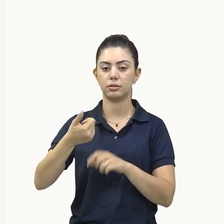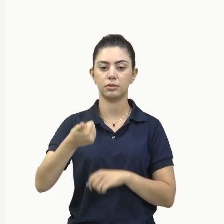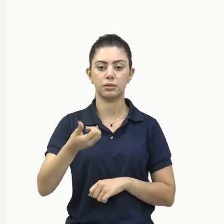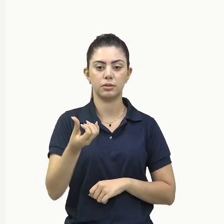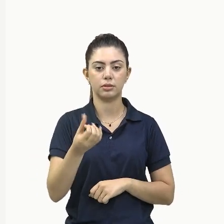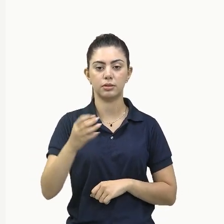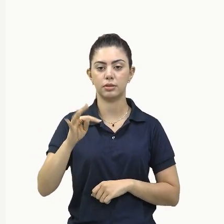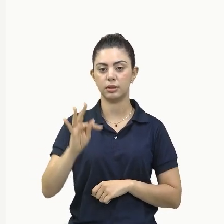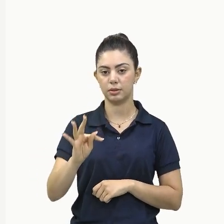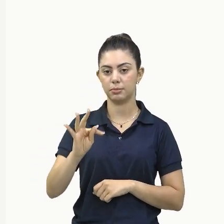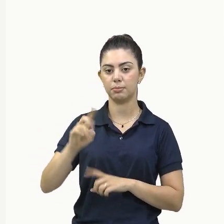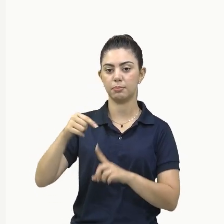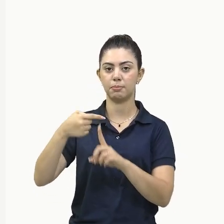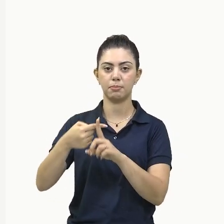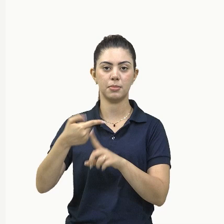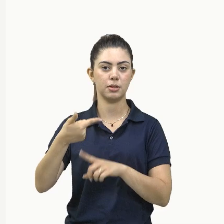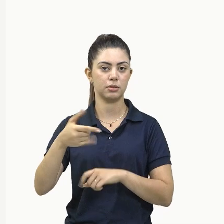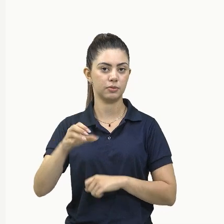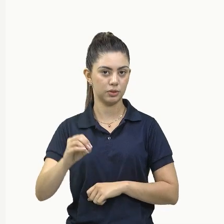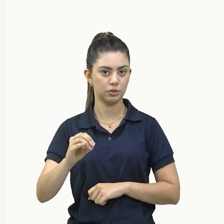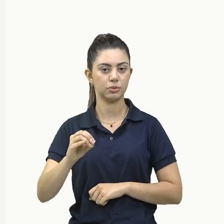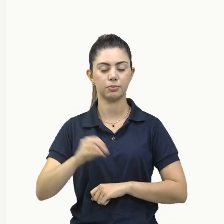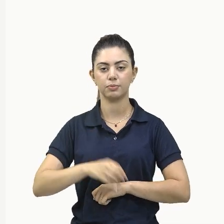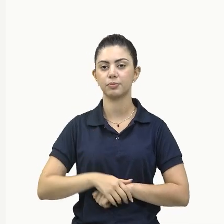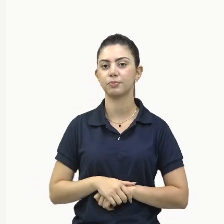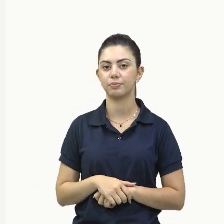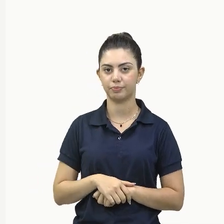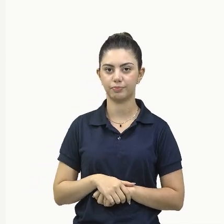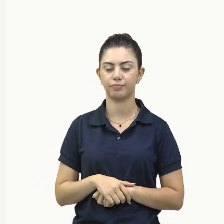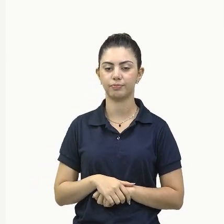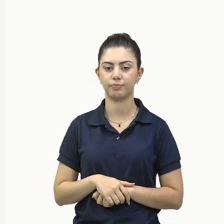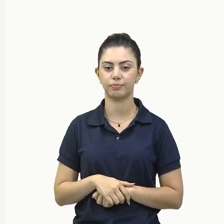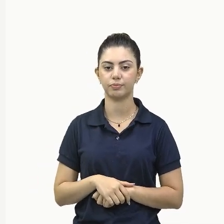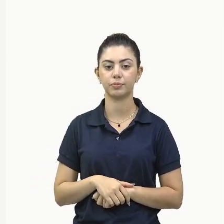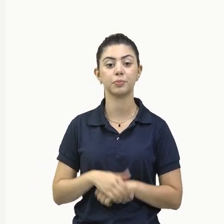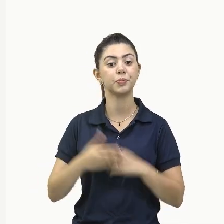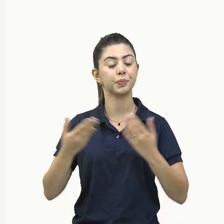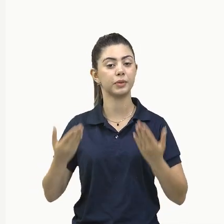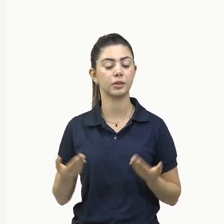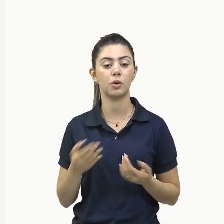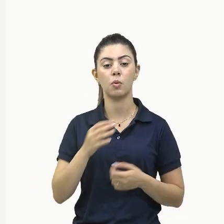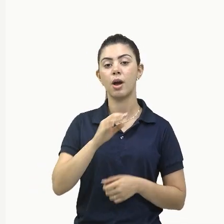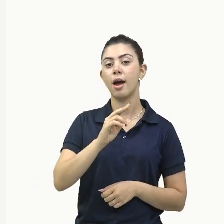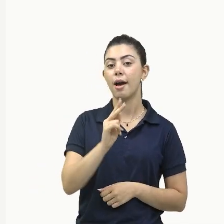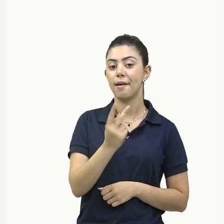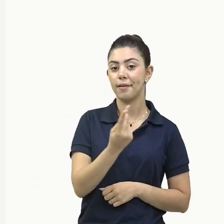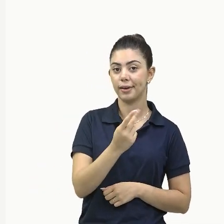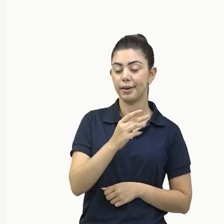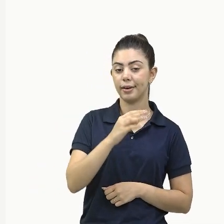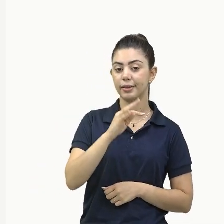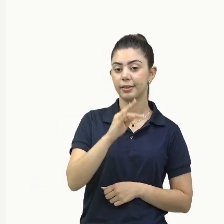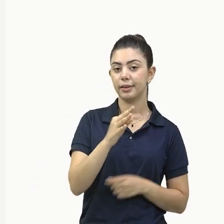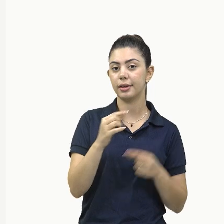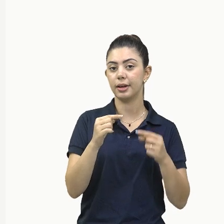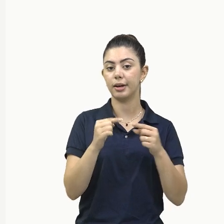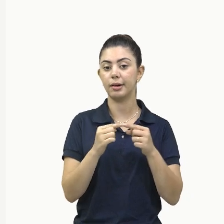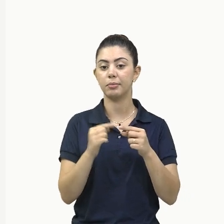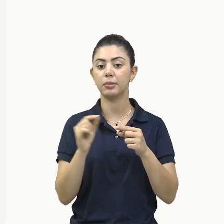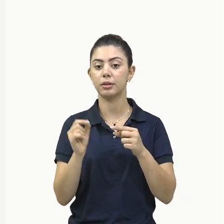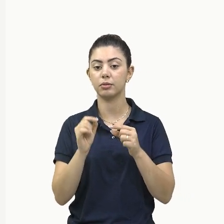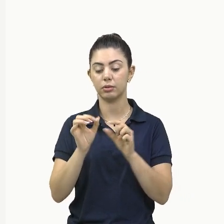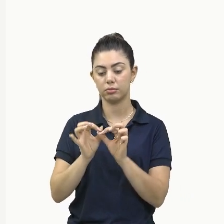mais 16t mais 20, onde h de t é a altura